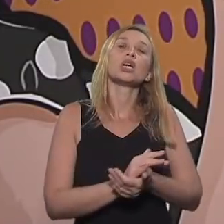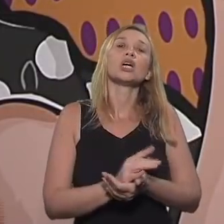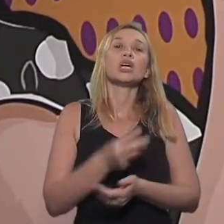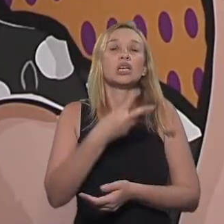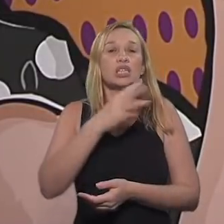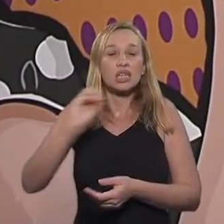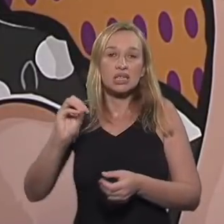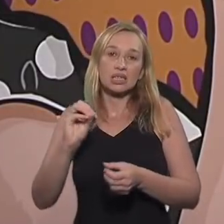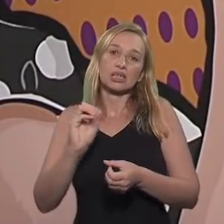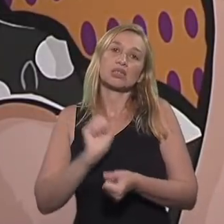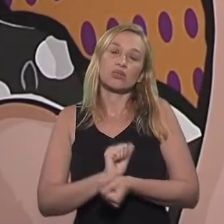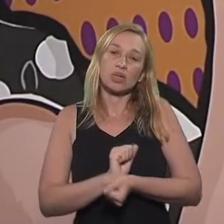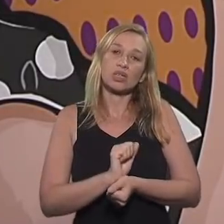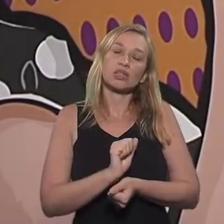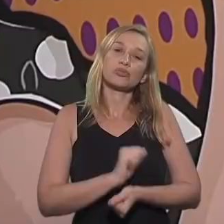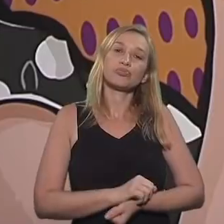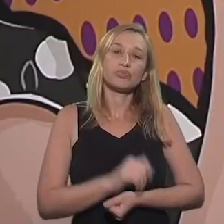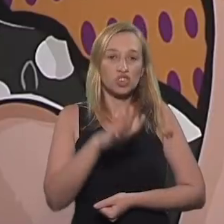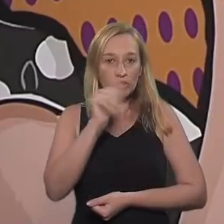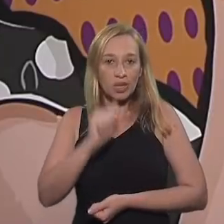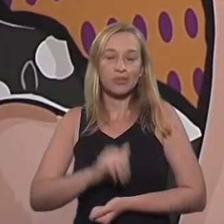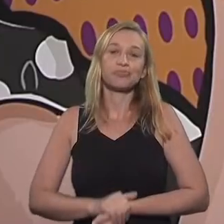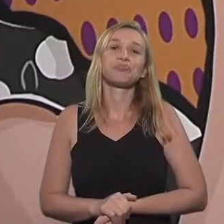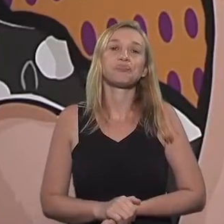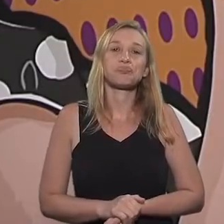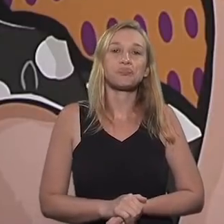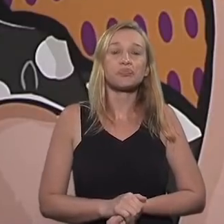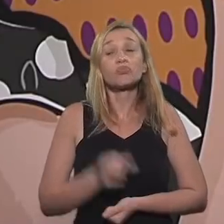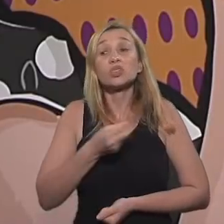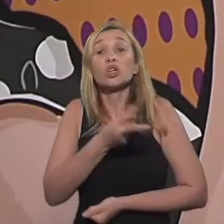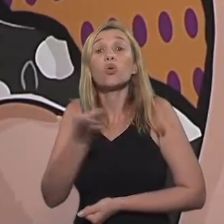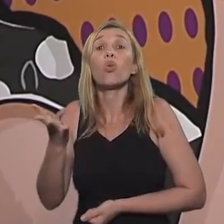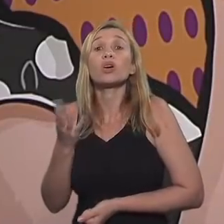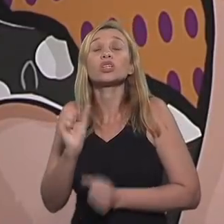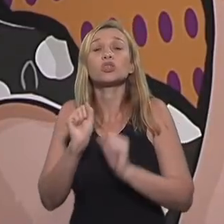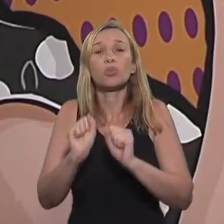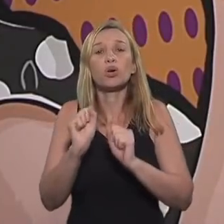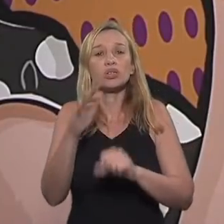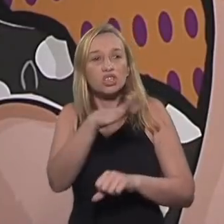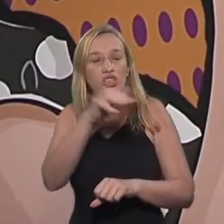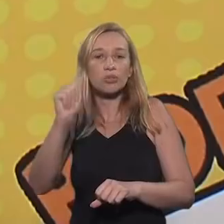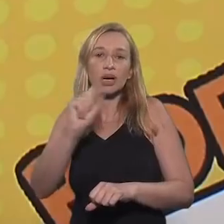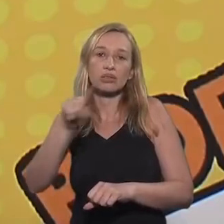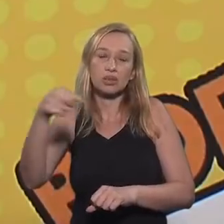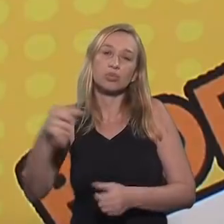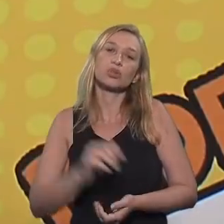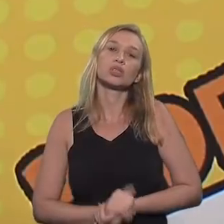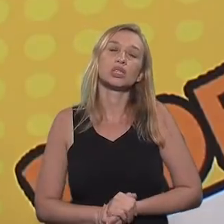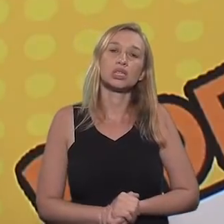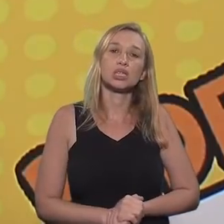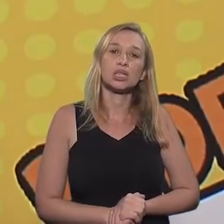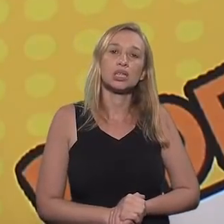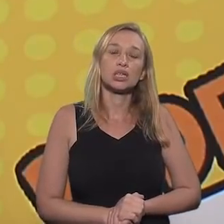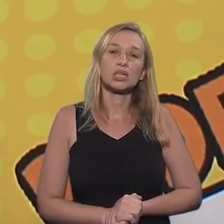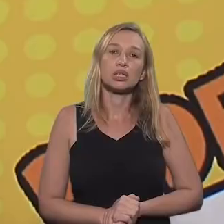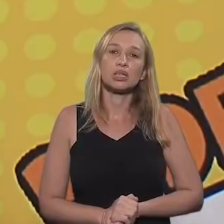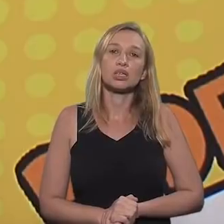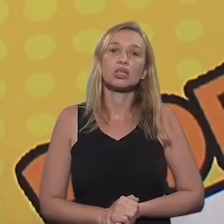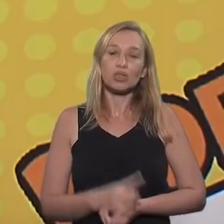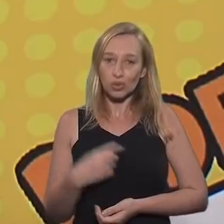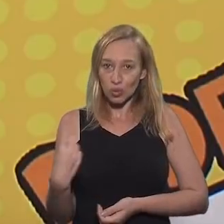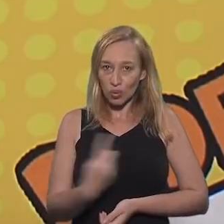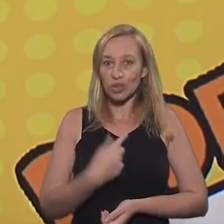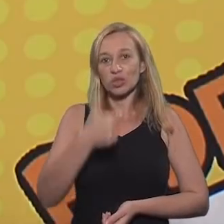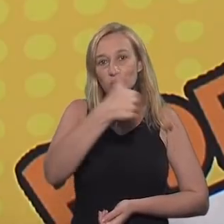até lá dentro ainda se formando, e 300 aguardando ser chamada. E quantas ainda podem ser chamadas além